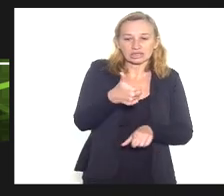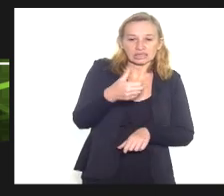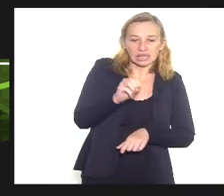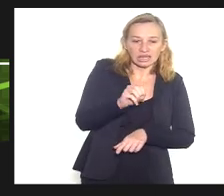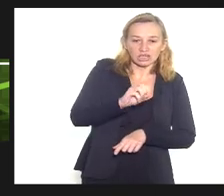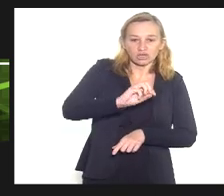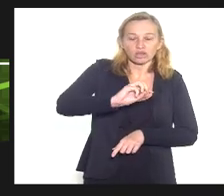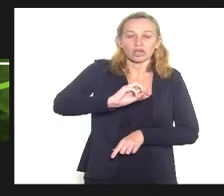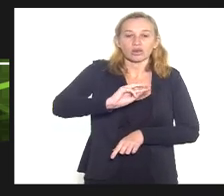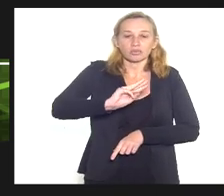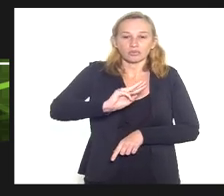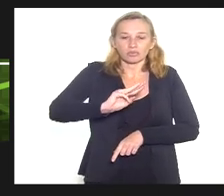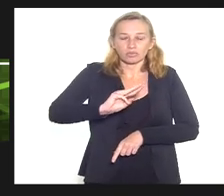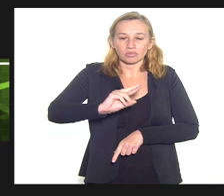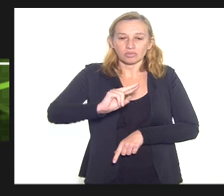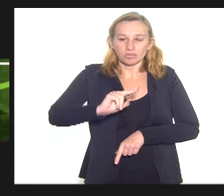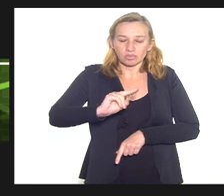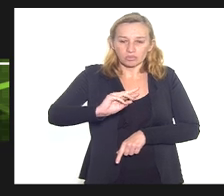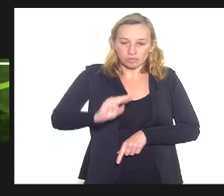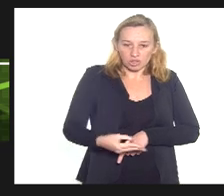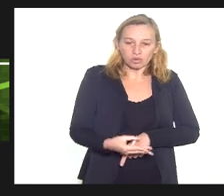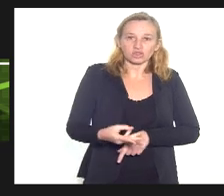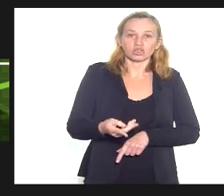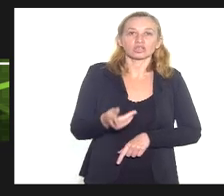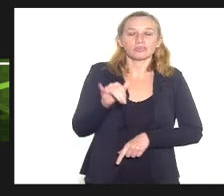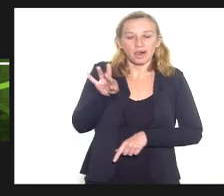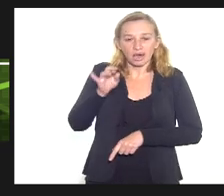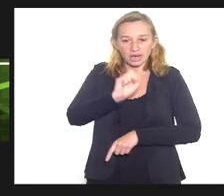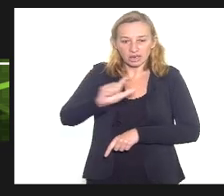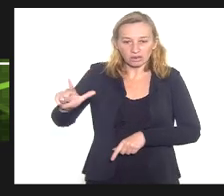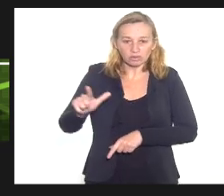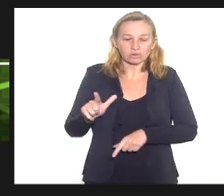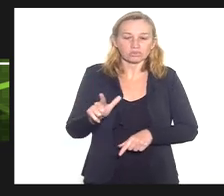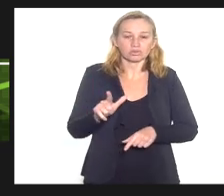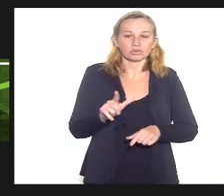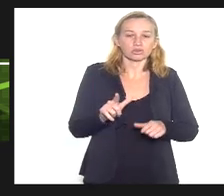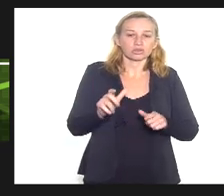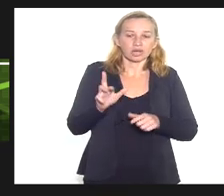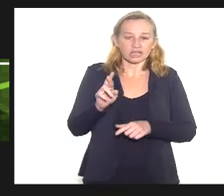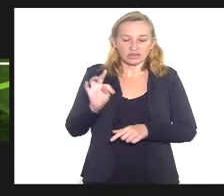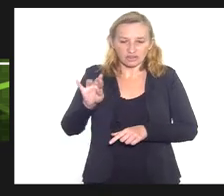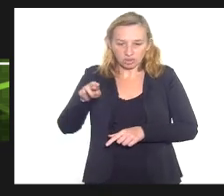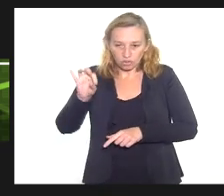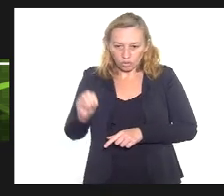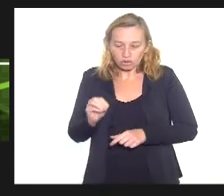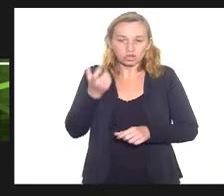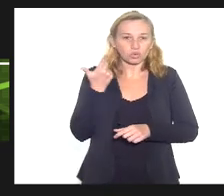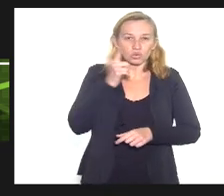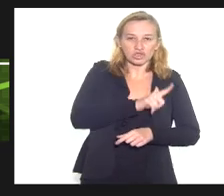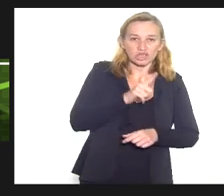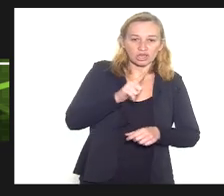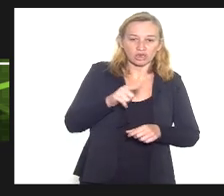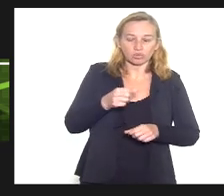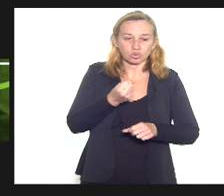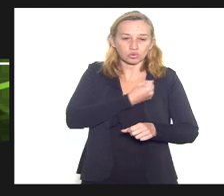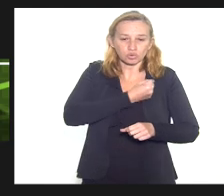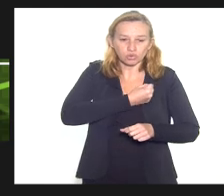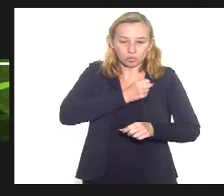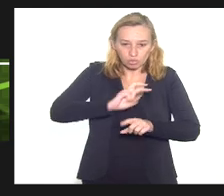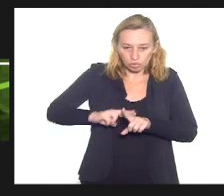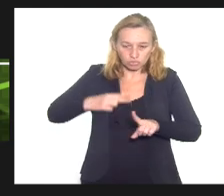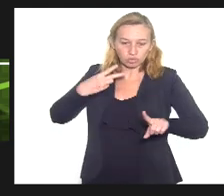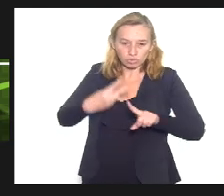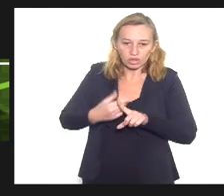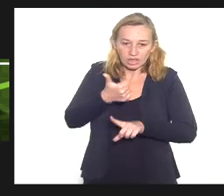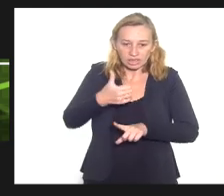bilhões ainda de barris em reservatório, se conseguirmos, como pretendemos, aumentar em 10% o fator de